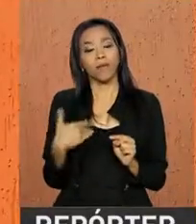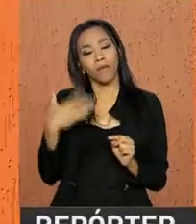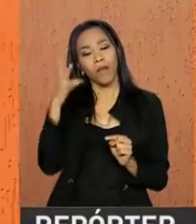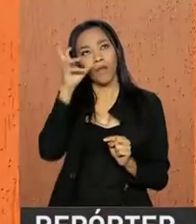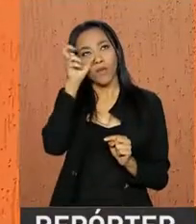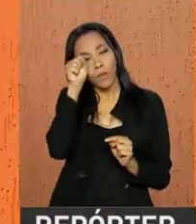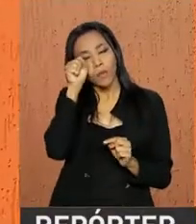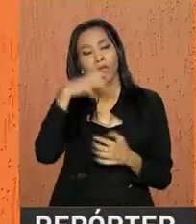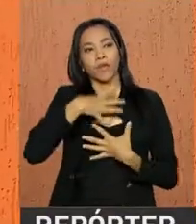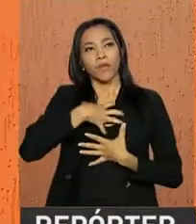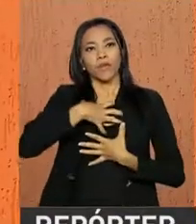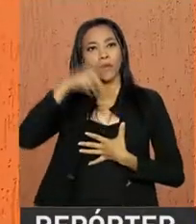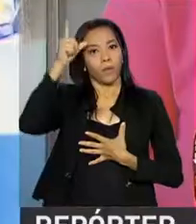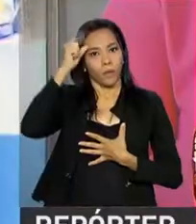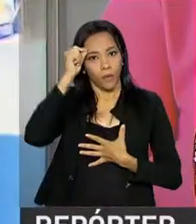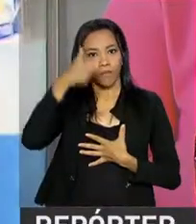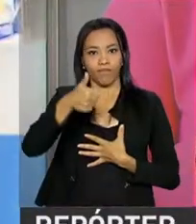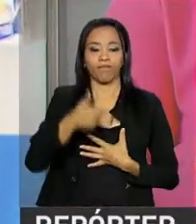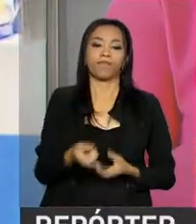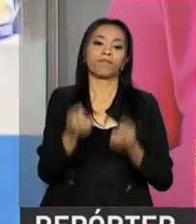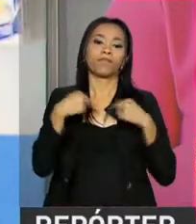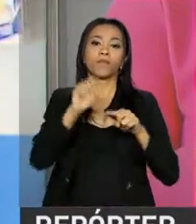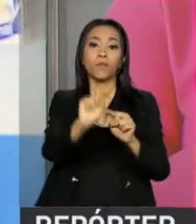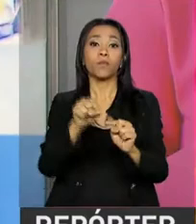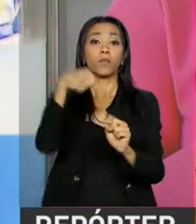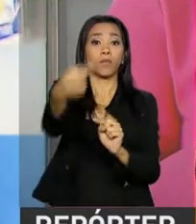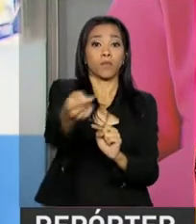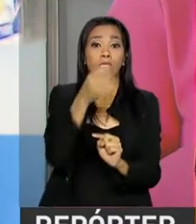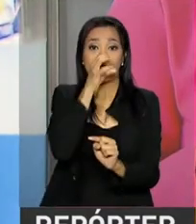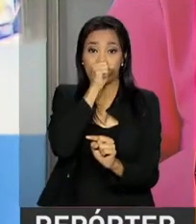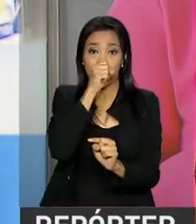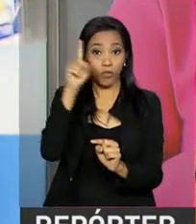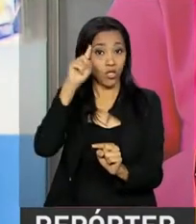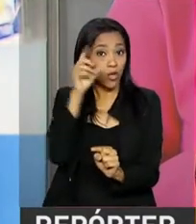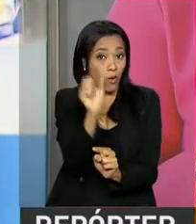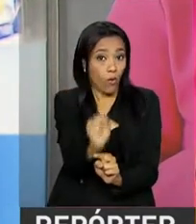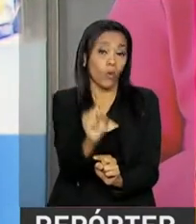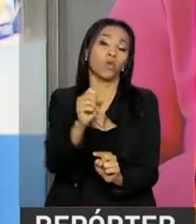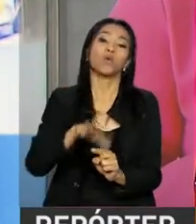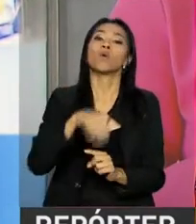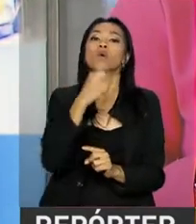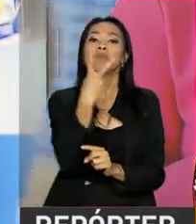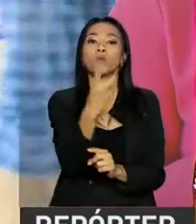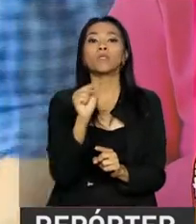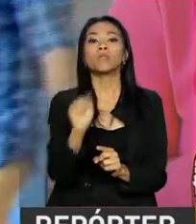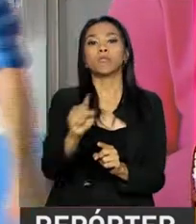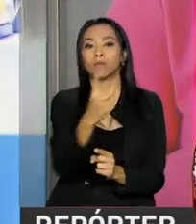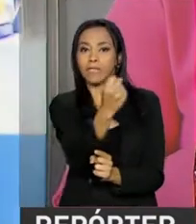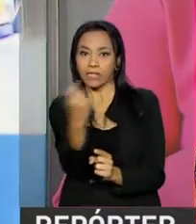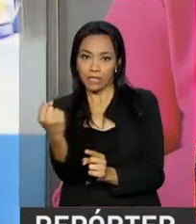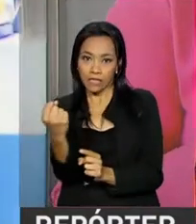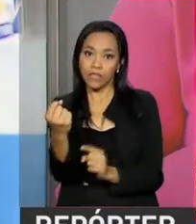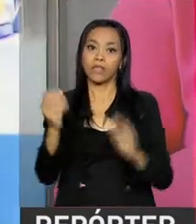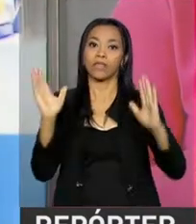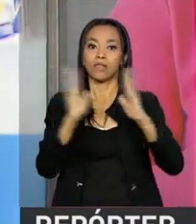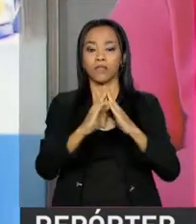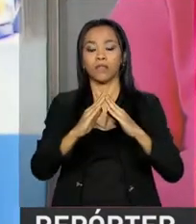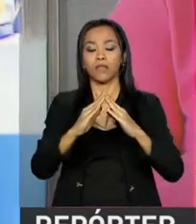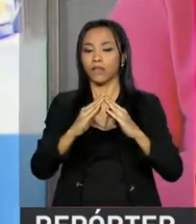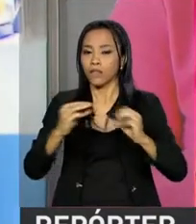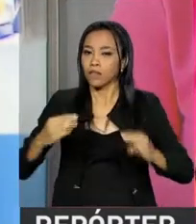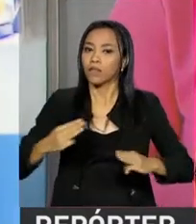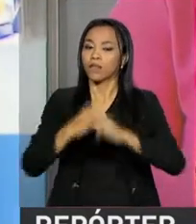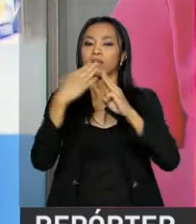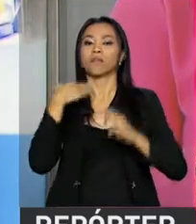dormir mas já está no próximo sábado dia 8 2100 agências da caixa vão estar abertas das